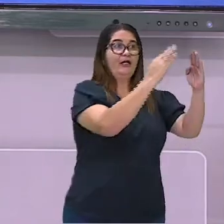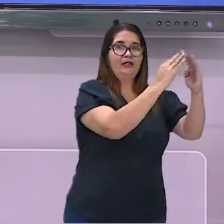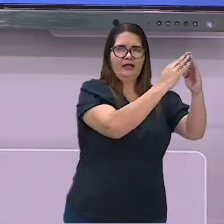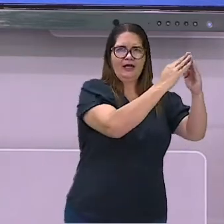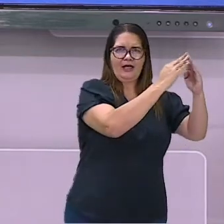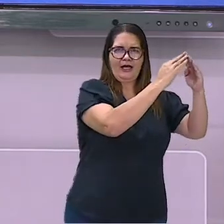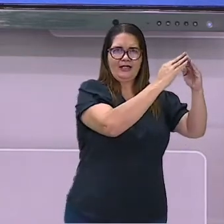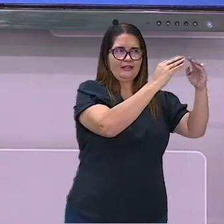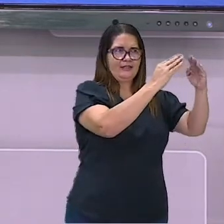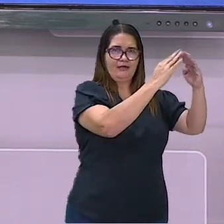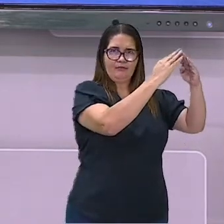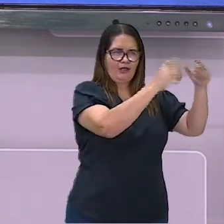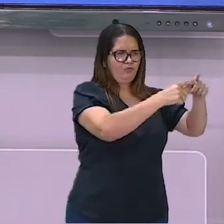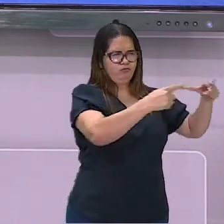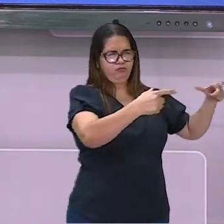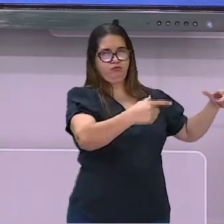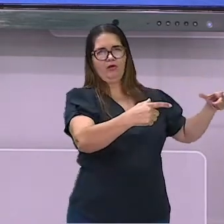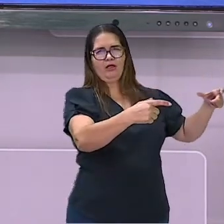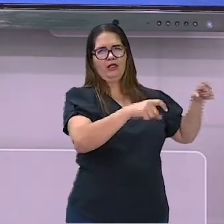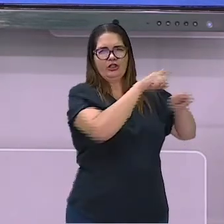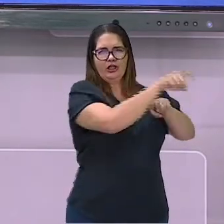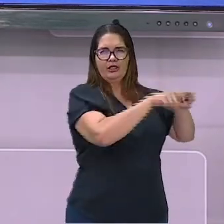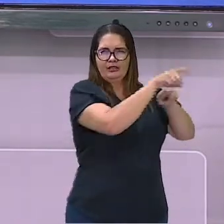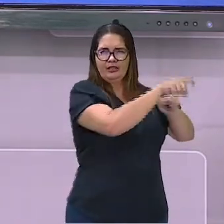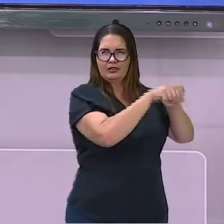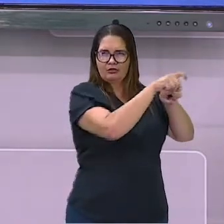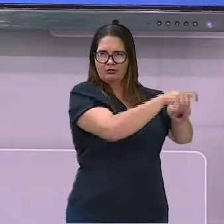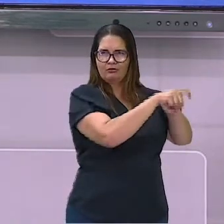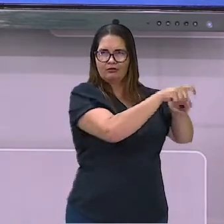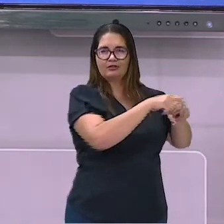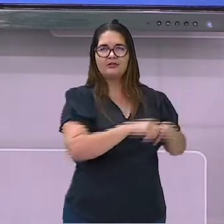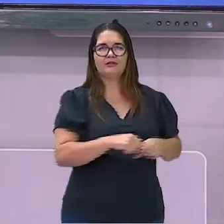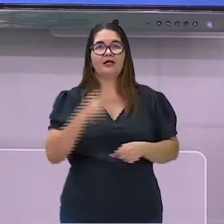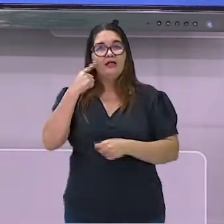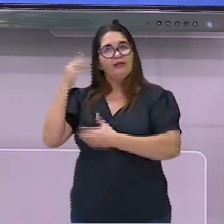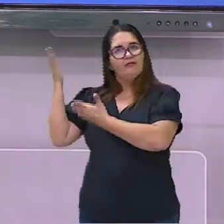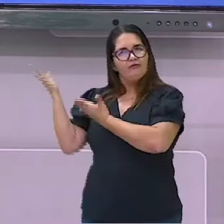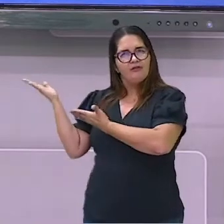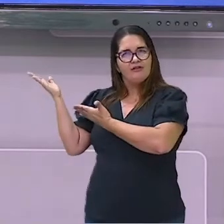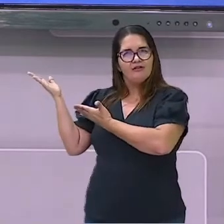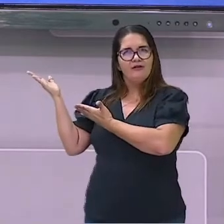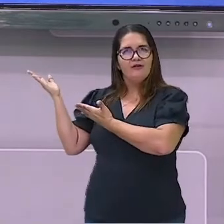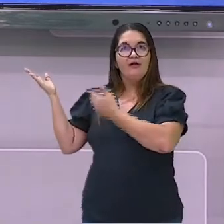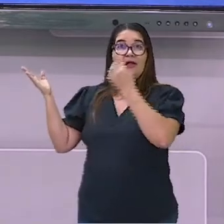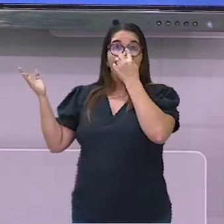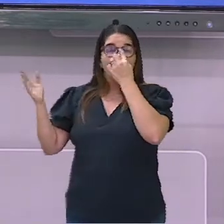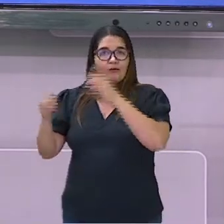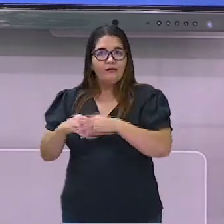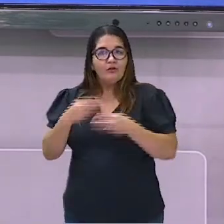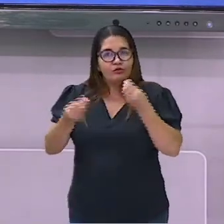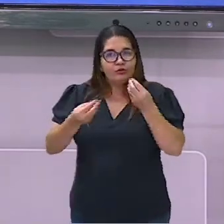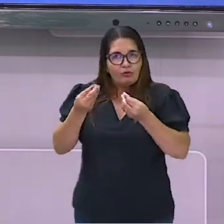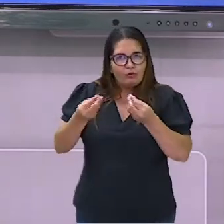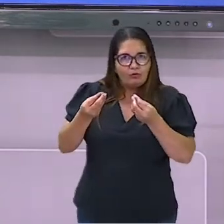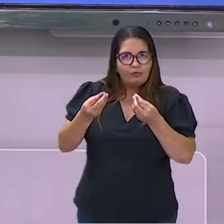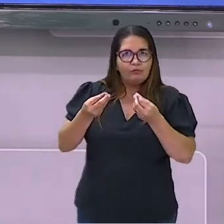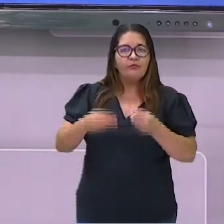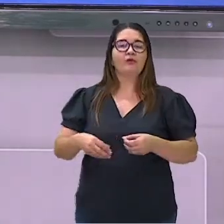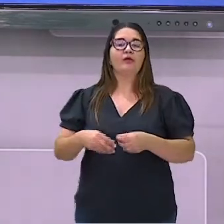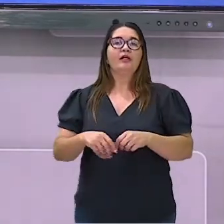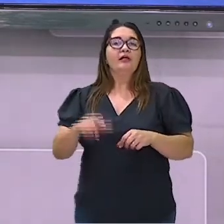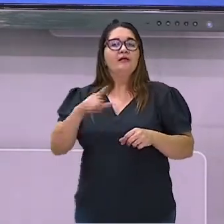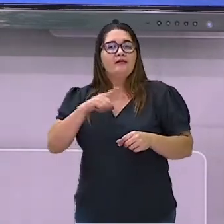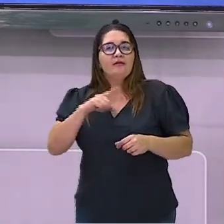base da colonização portuguesa no Brasil, como nós vimos nessa aula. Isso não significa que outras